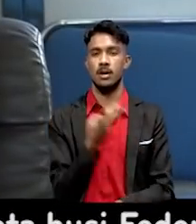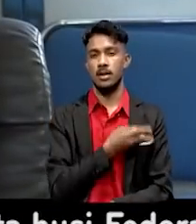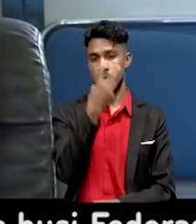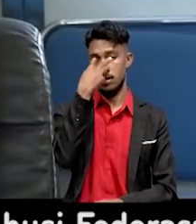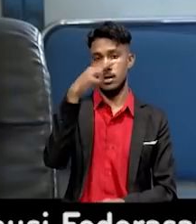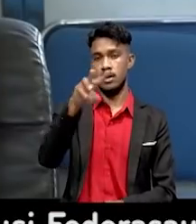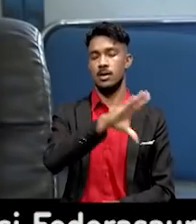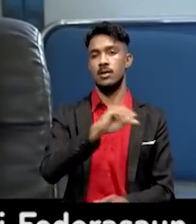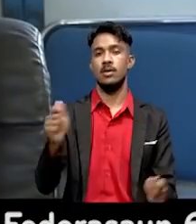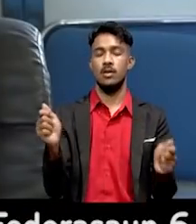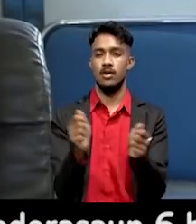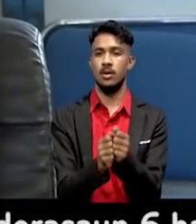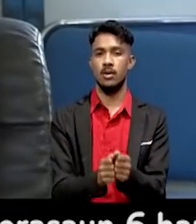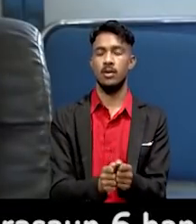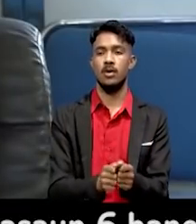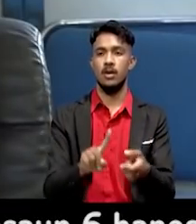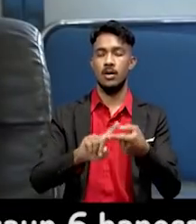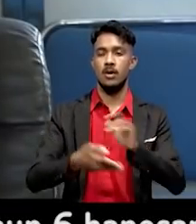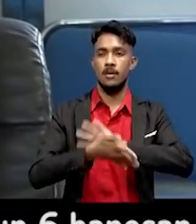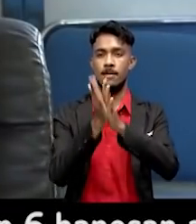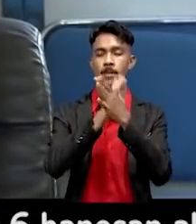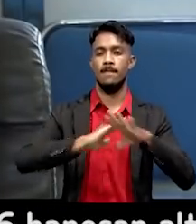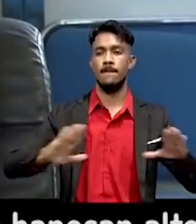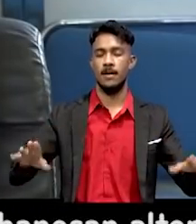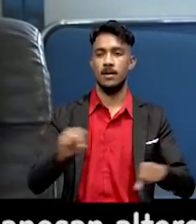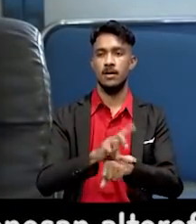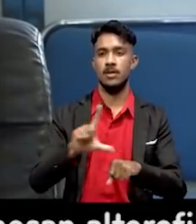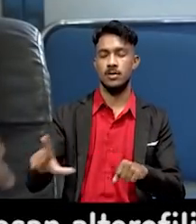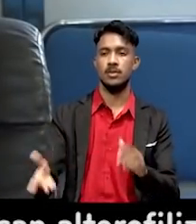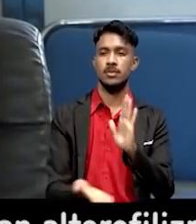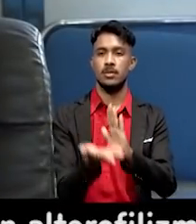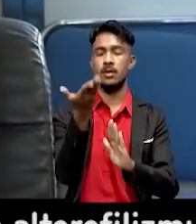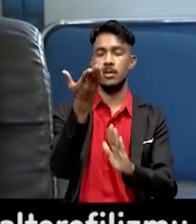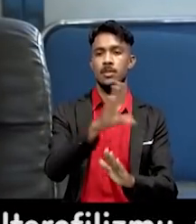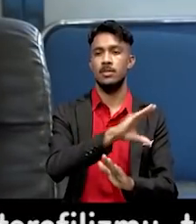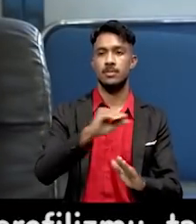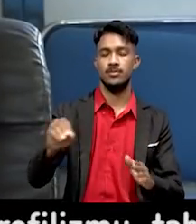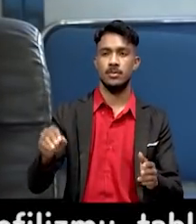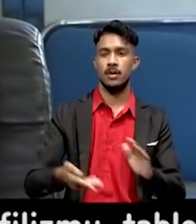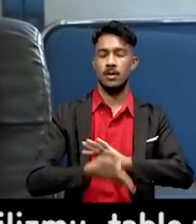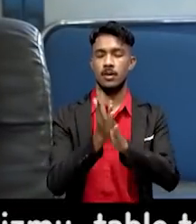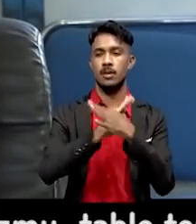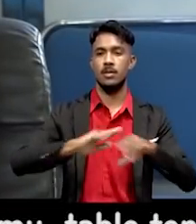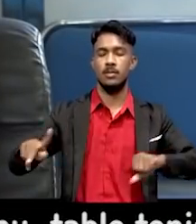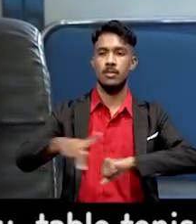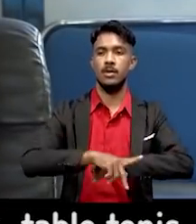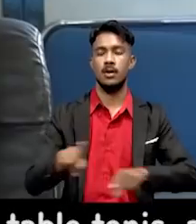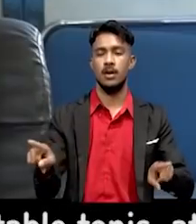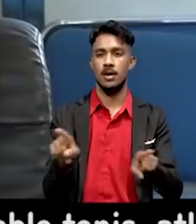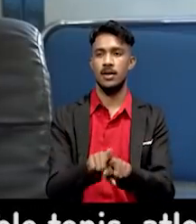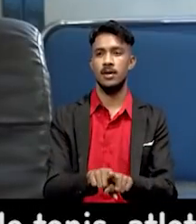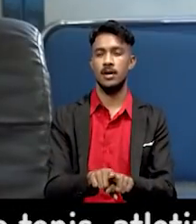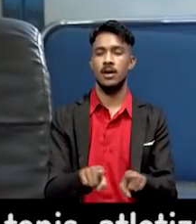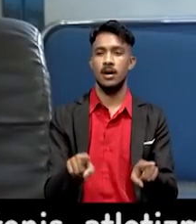ho unidade nacional liu garante estabilidade, liu contexto estabilidade política ne, mak hanesa fator sabe.